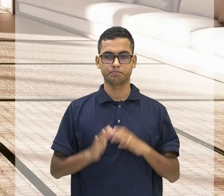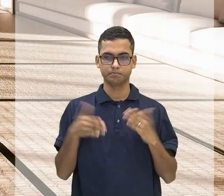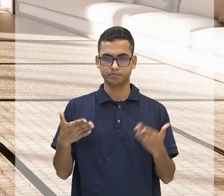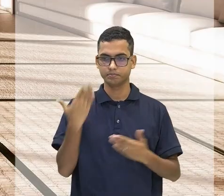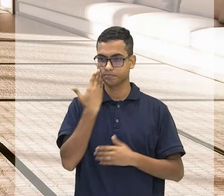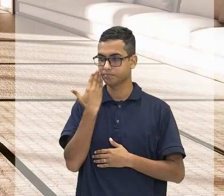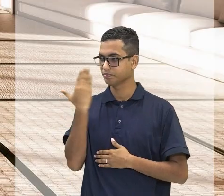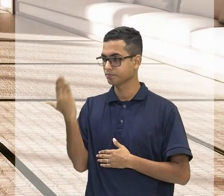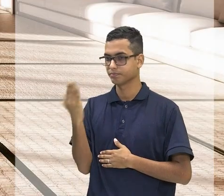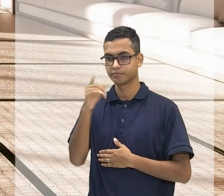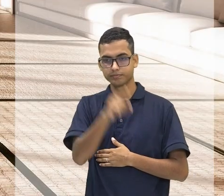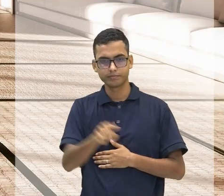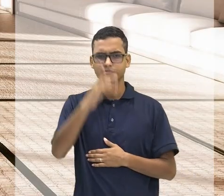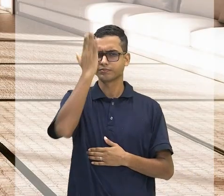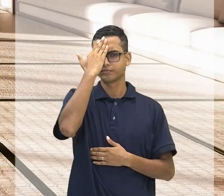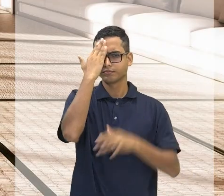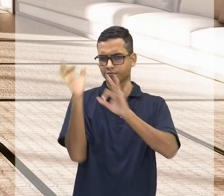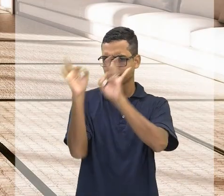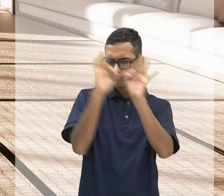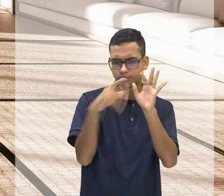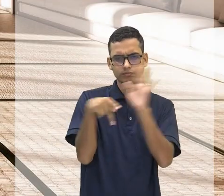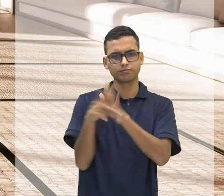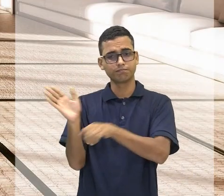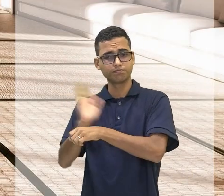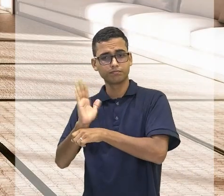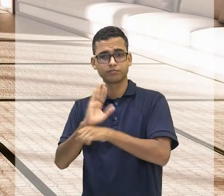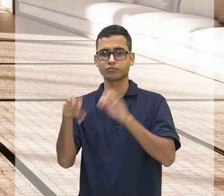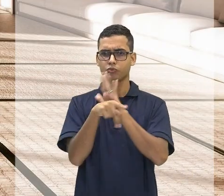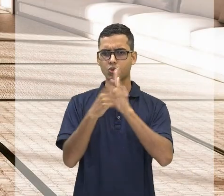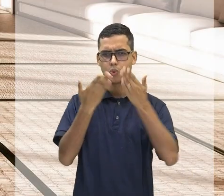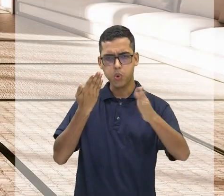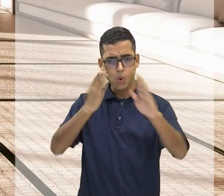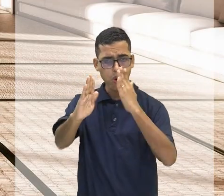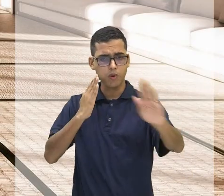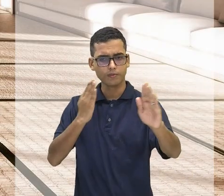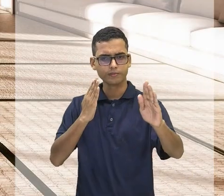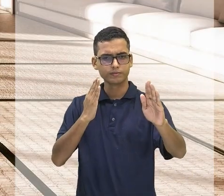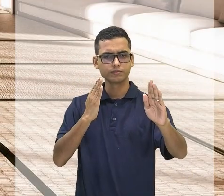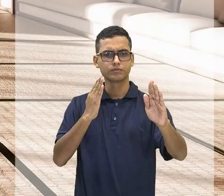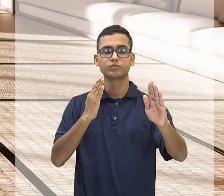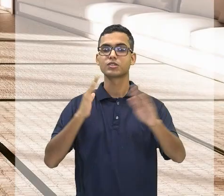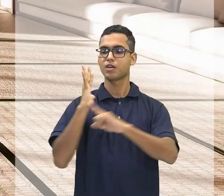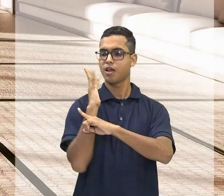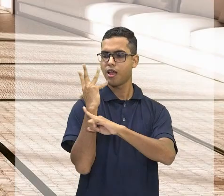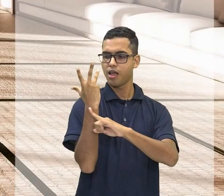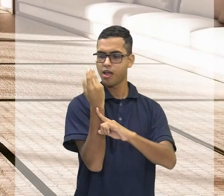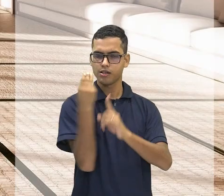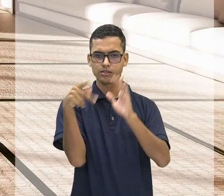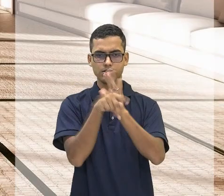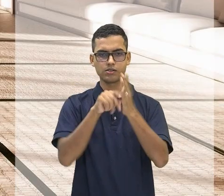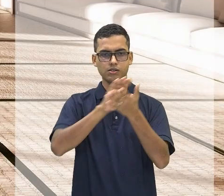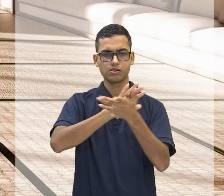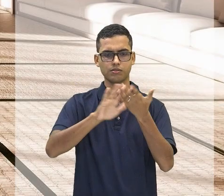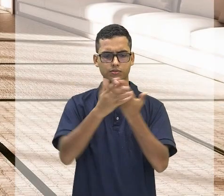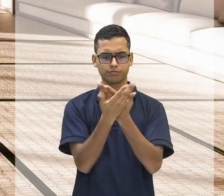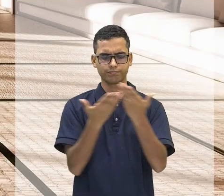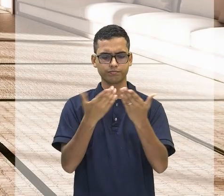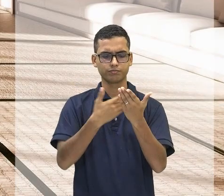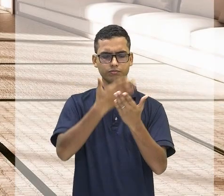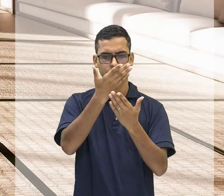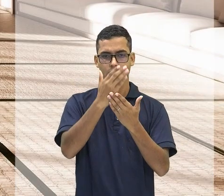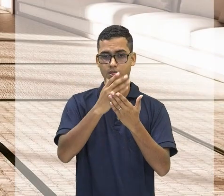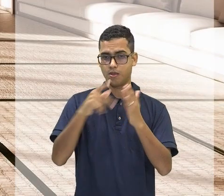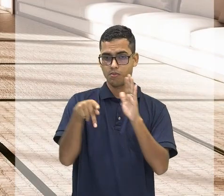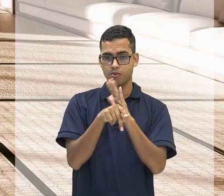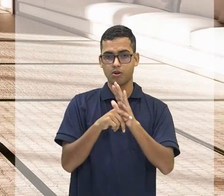Muito bem, vocês viram aí no nosso vídeo que karatê é o quê? É a arte das mãos vazias. Por quê? Porque